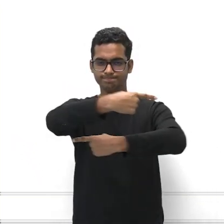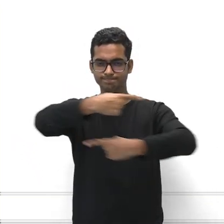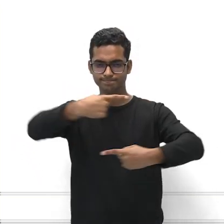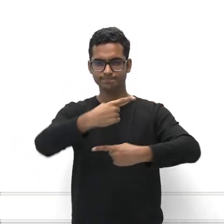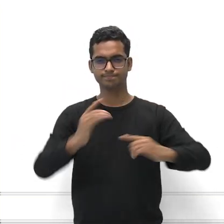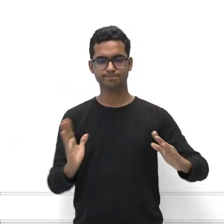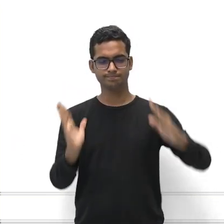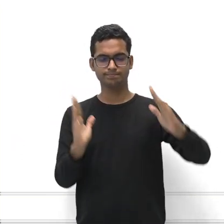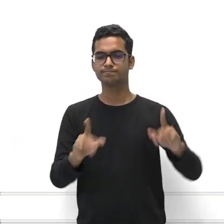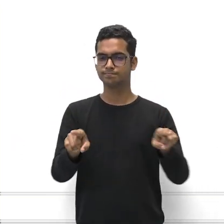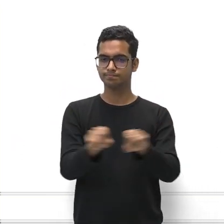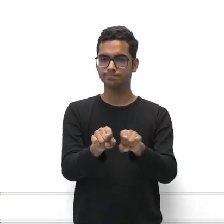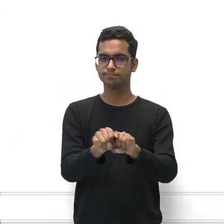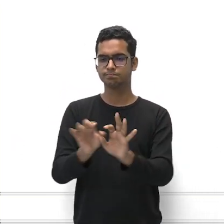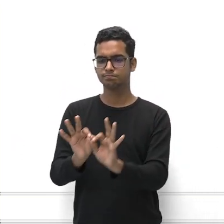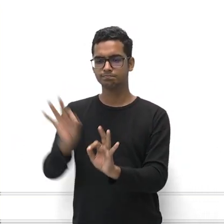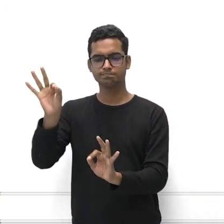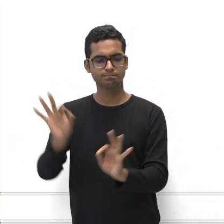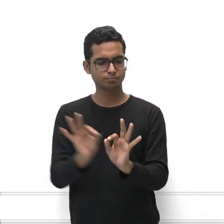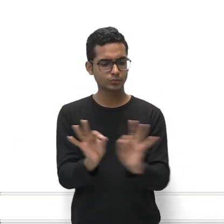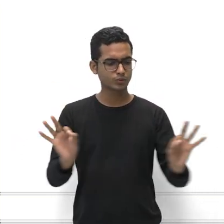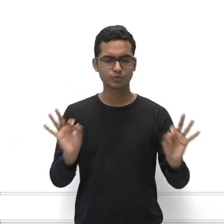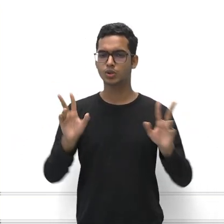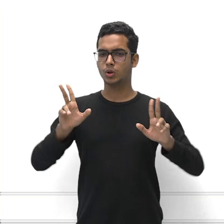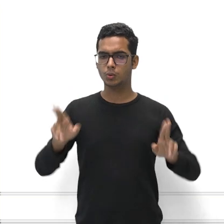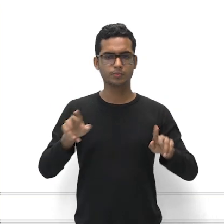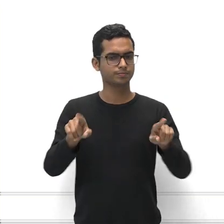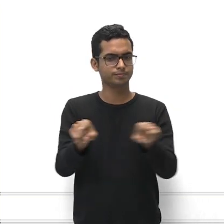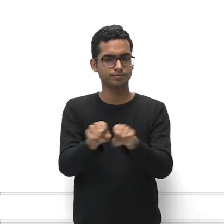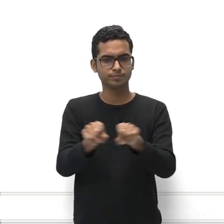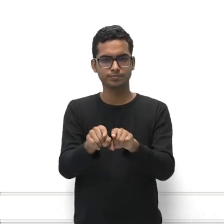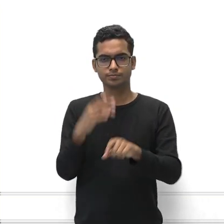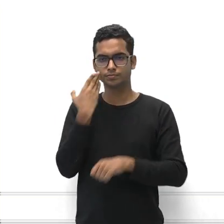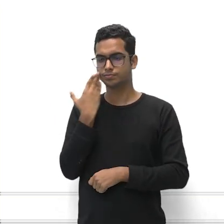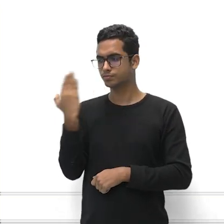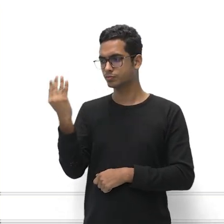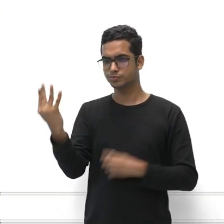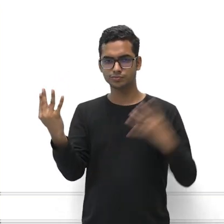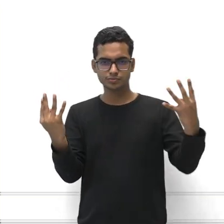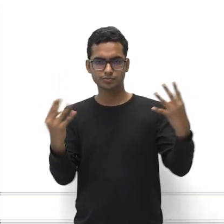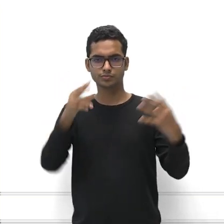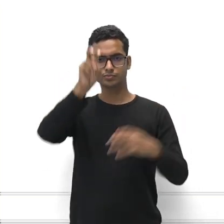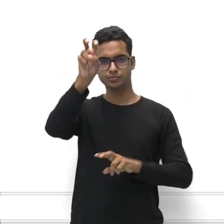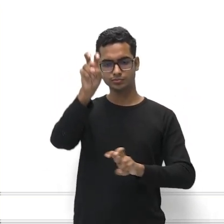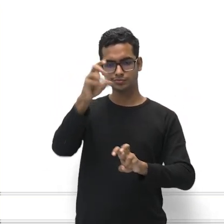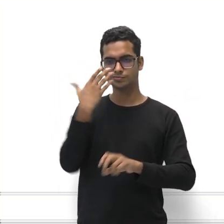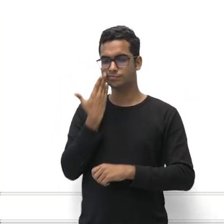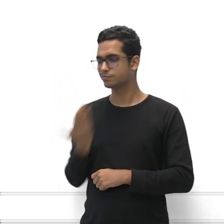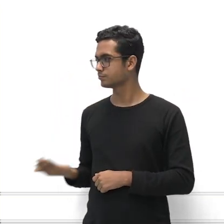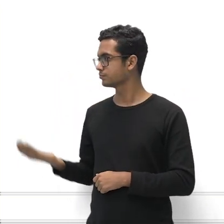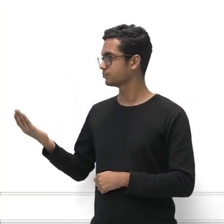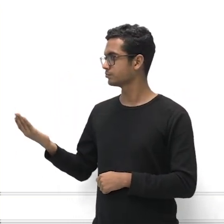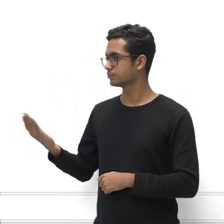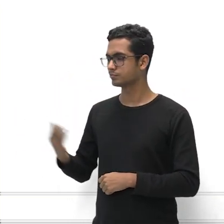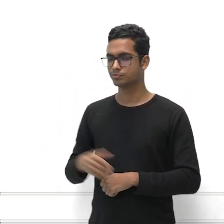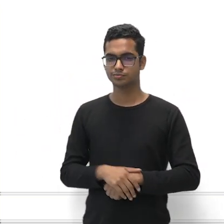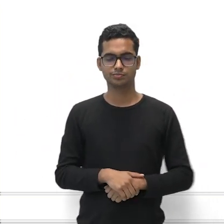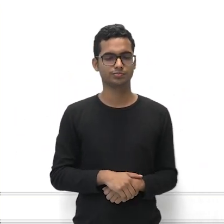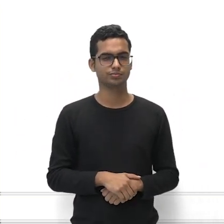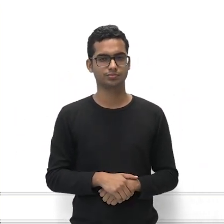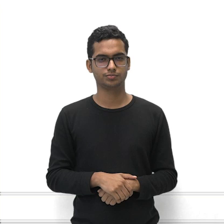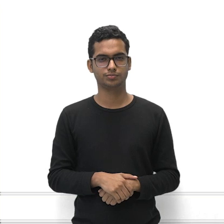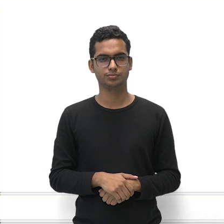E com a mesma medida. Então, ó, na base superior 5, na base inferior 5, né? Nas laterais 4 e